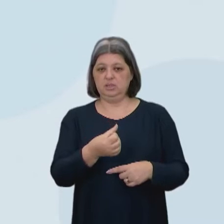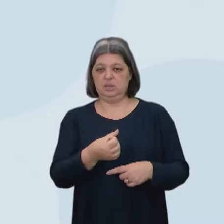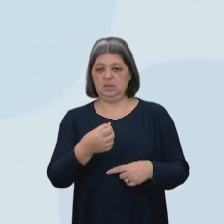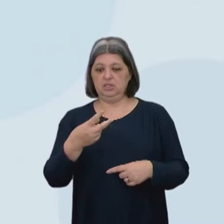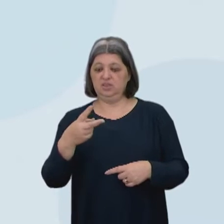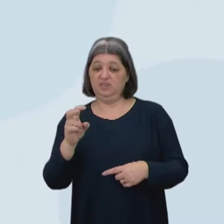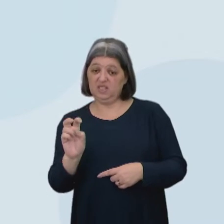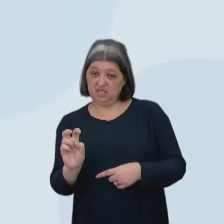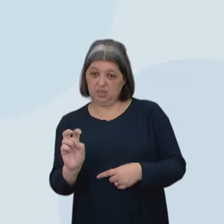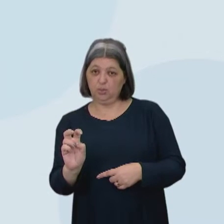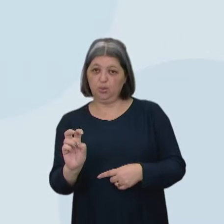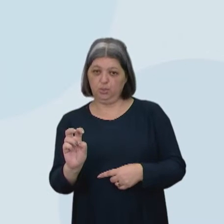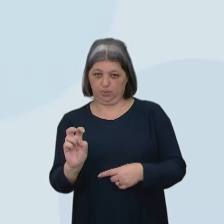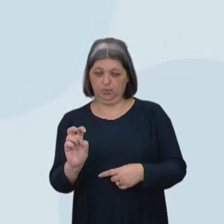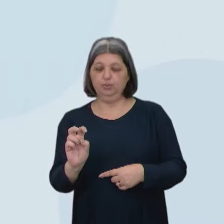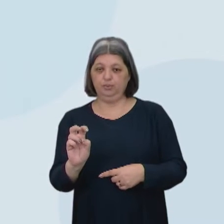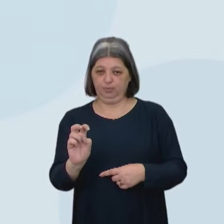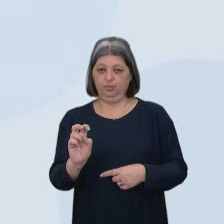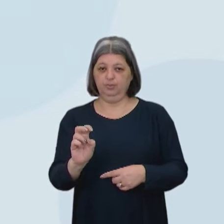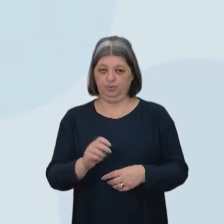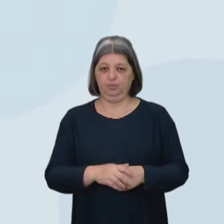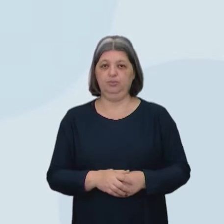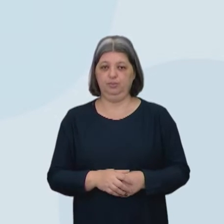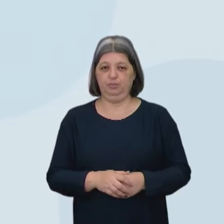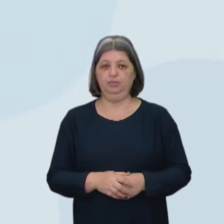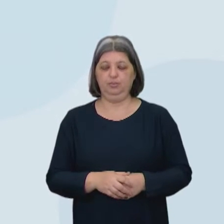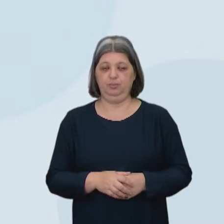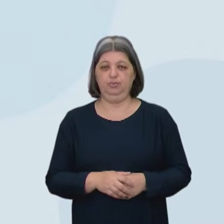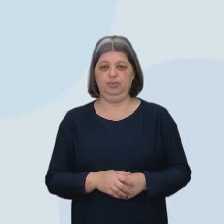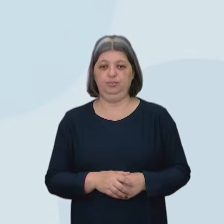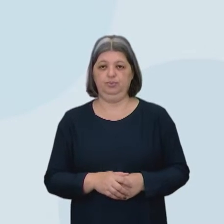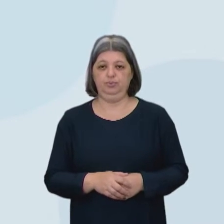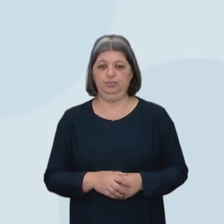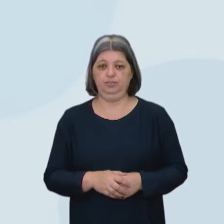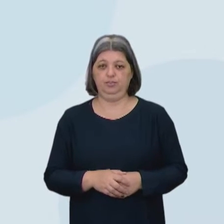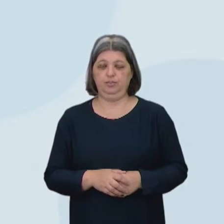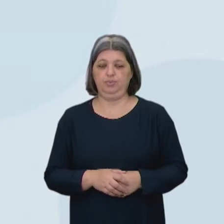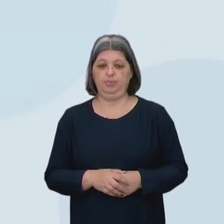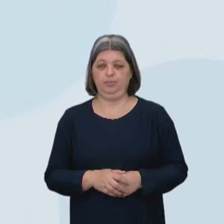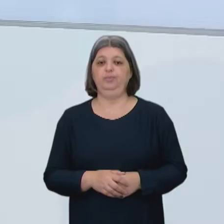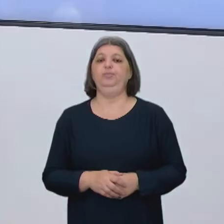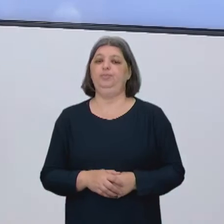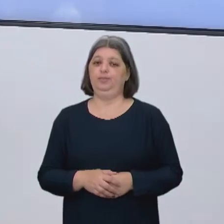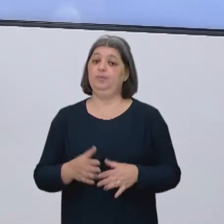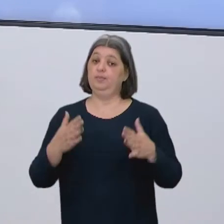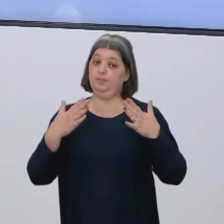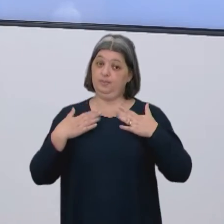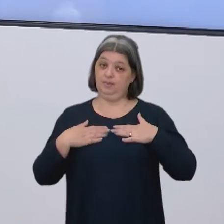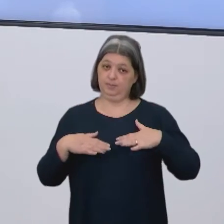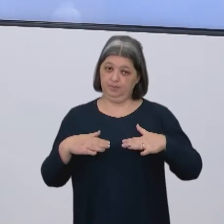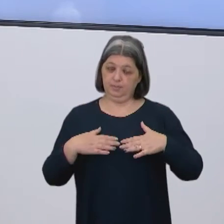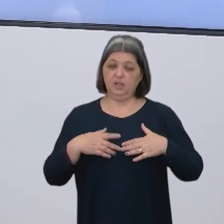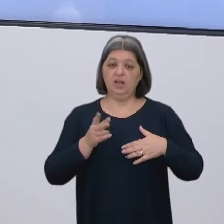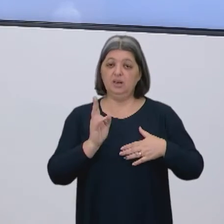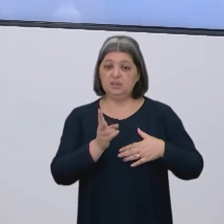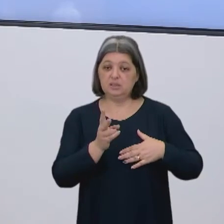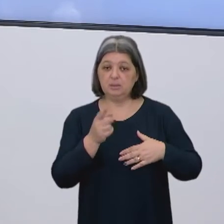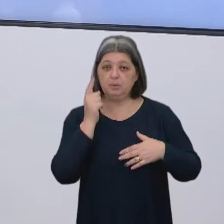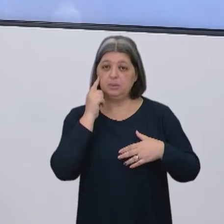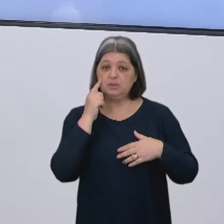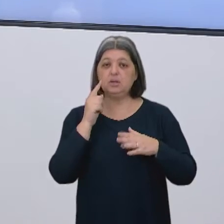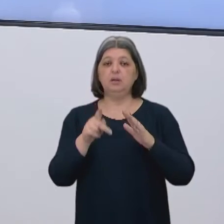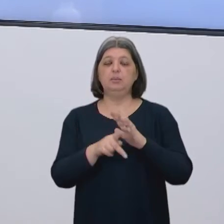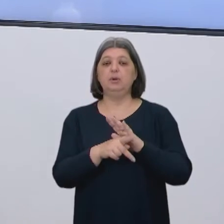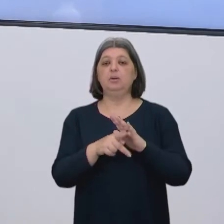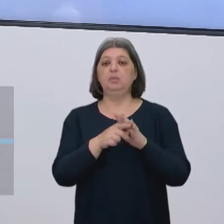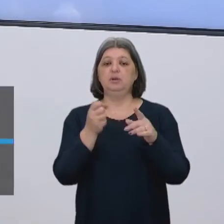0,625. 625 milésimos. Ah, então respira. Toda vez que a gente tiver fração,